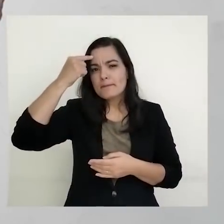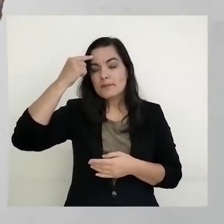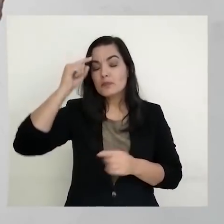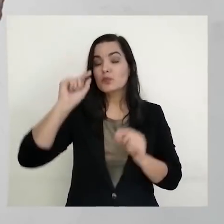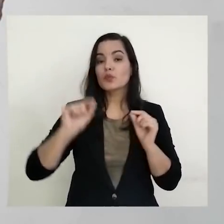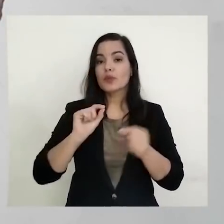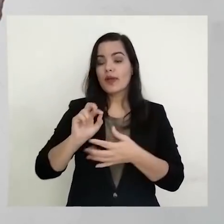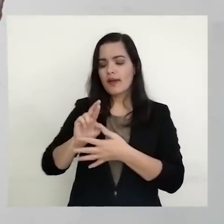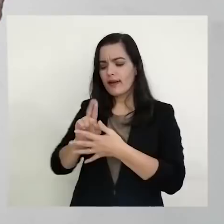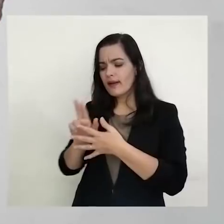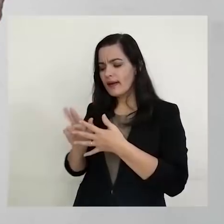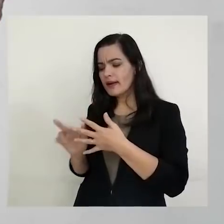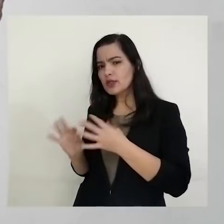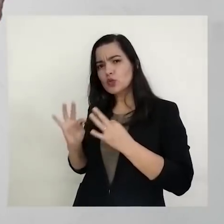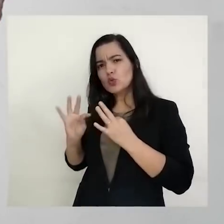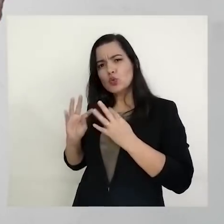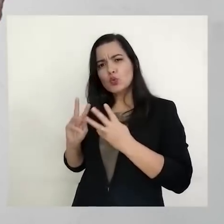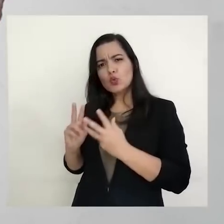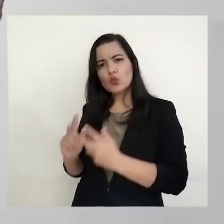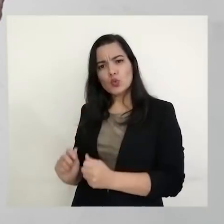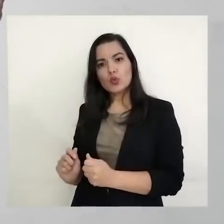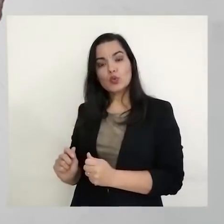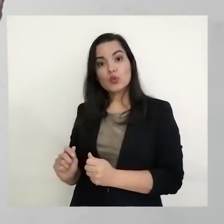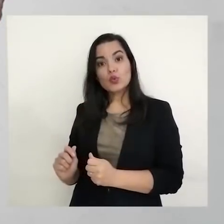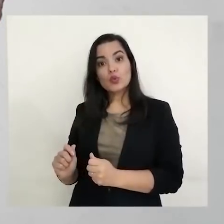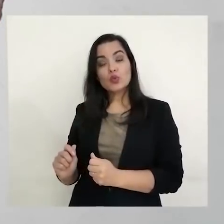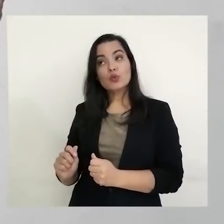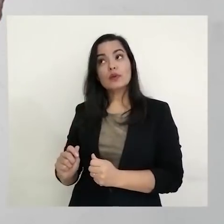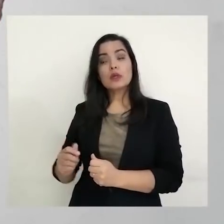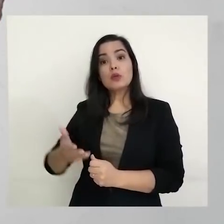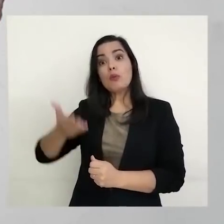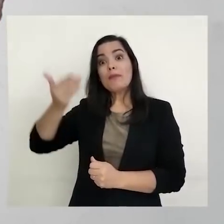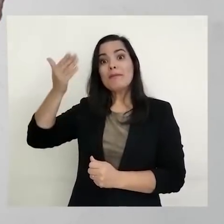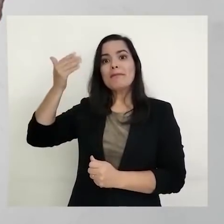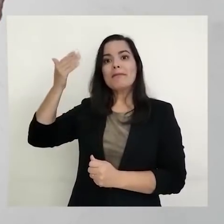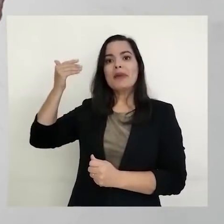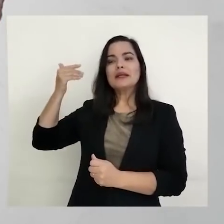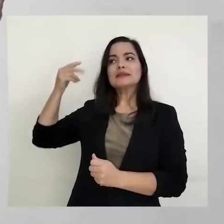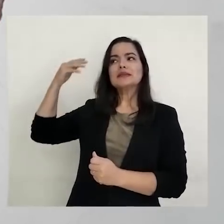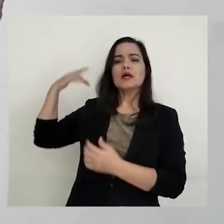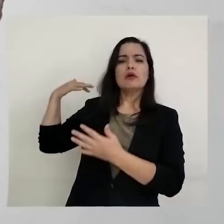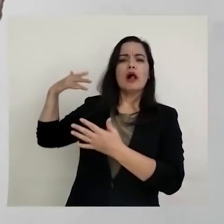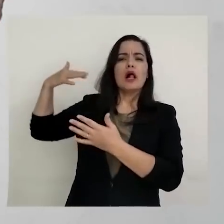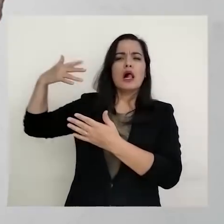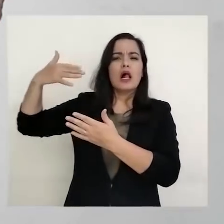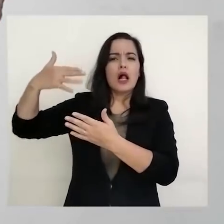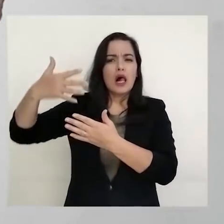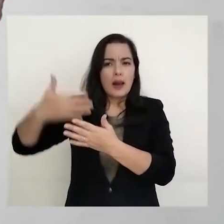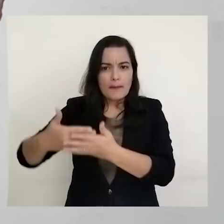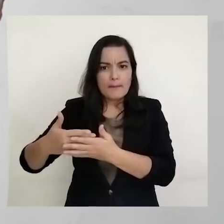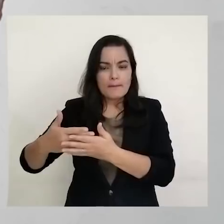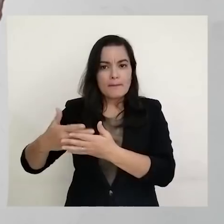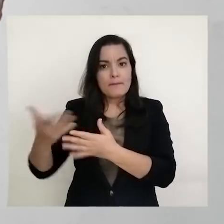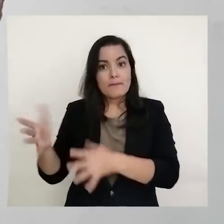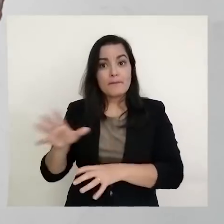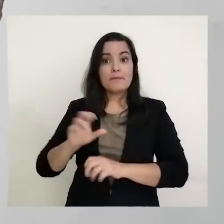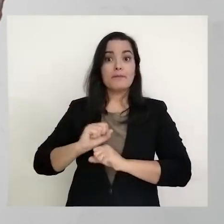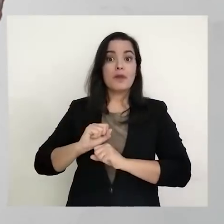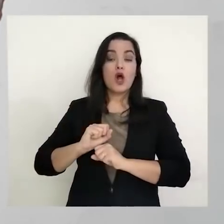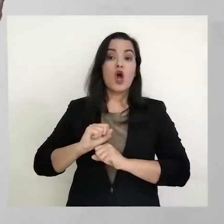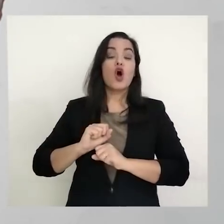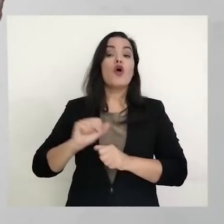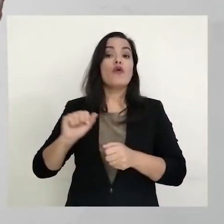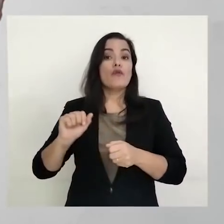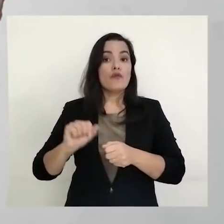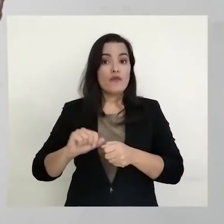todas essas características historicamente adquiridas é que formaram os diferentes povos que nós